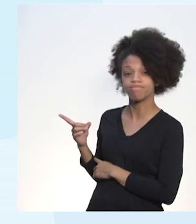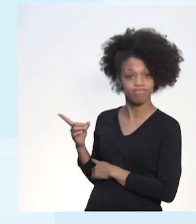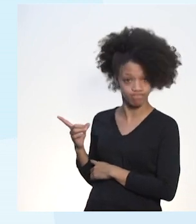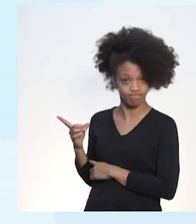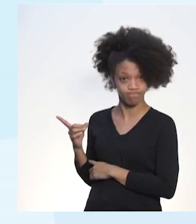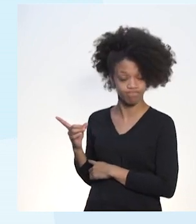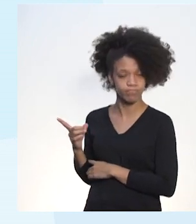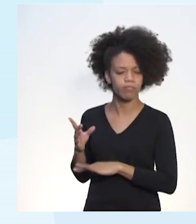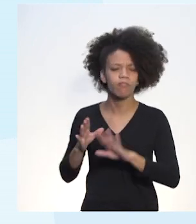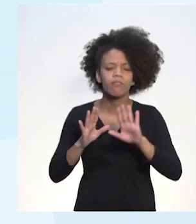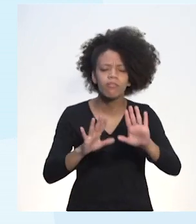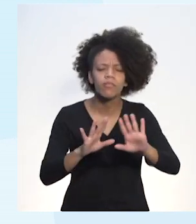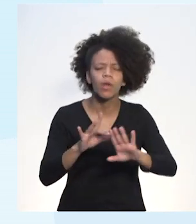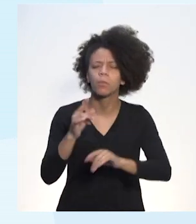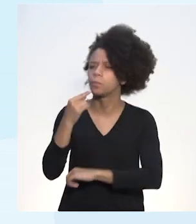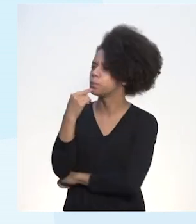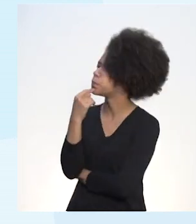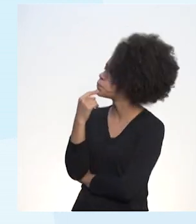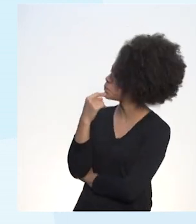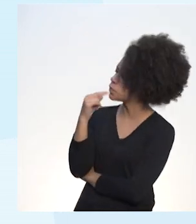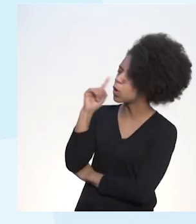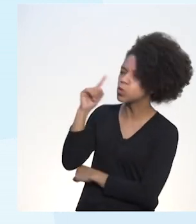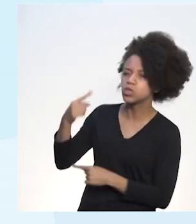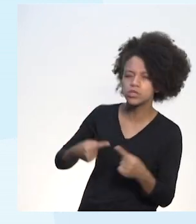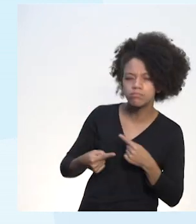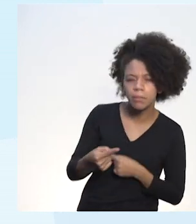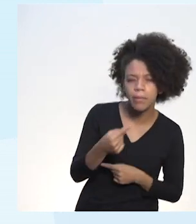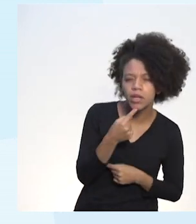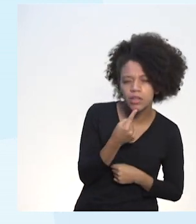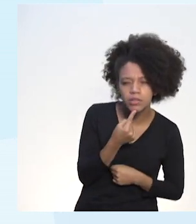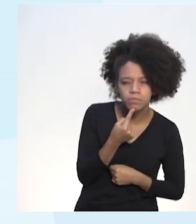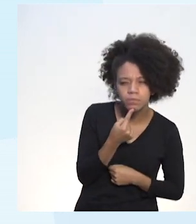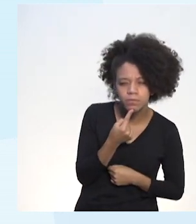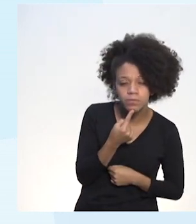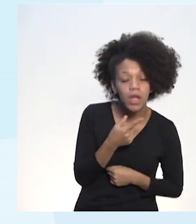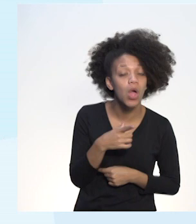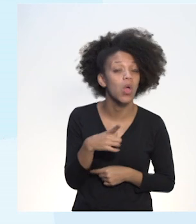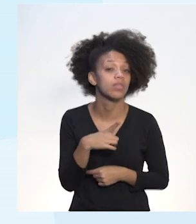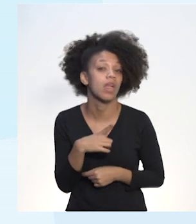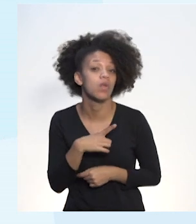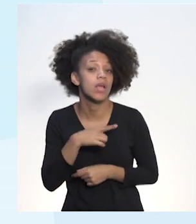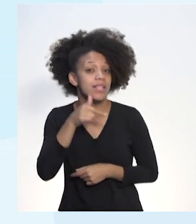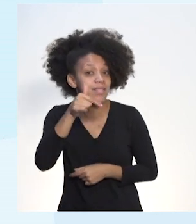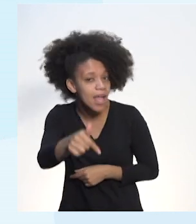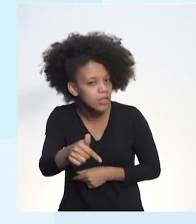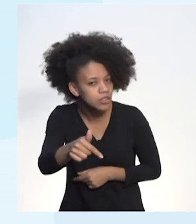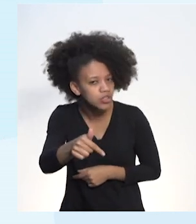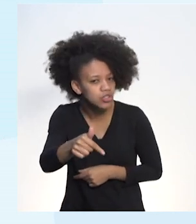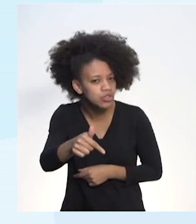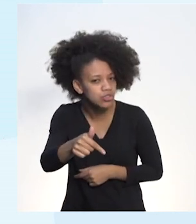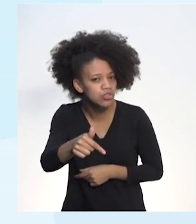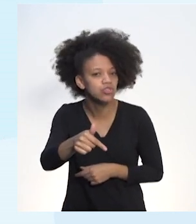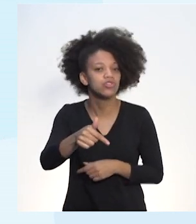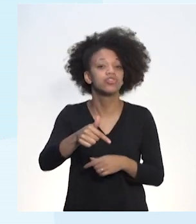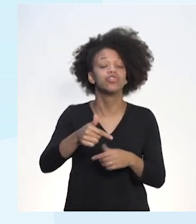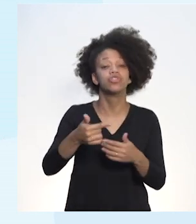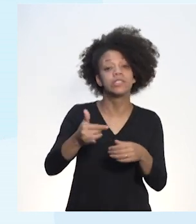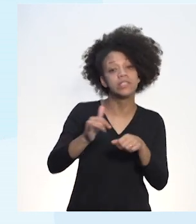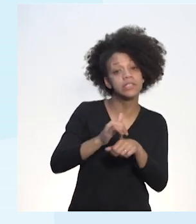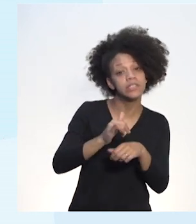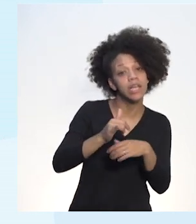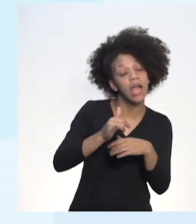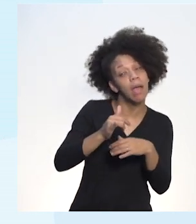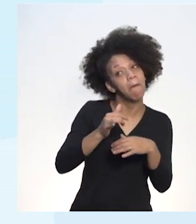domingo. Então, se eu pensar em dia de semana, eu tenho 7 possibilidades